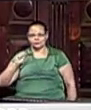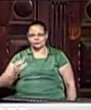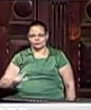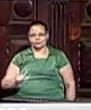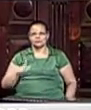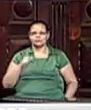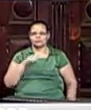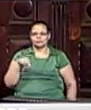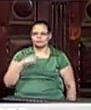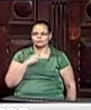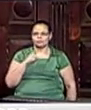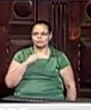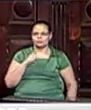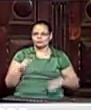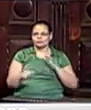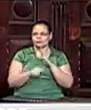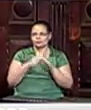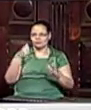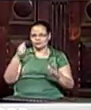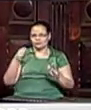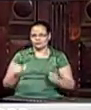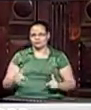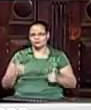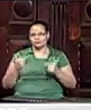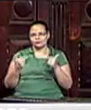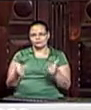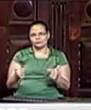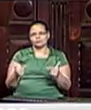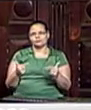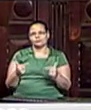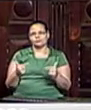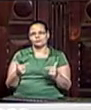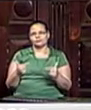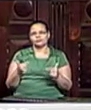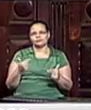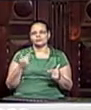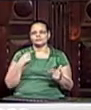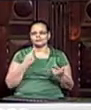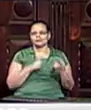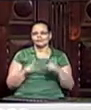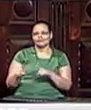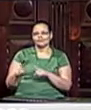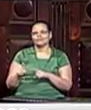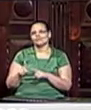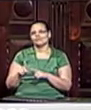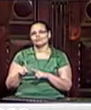talvez, a primeira iniciativa a contrariar